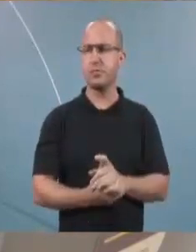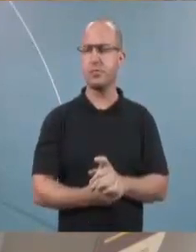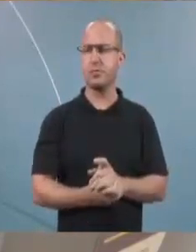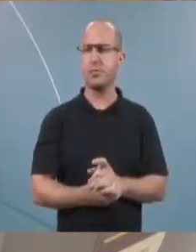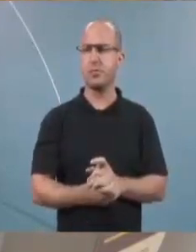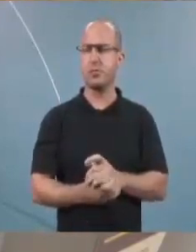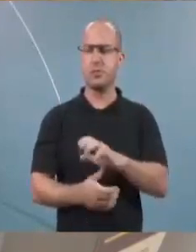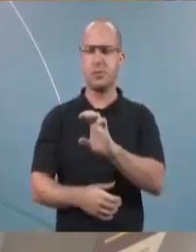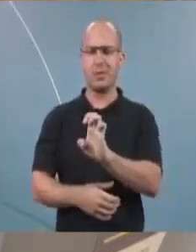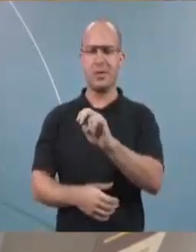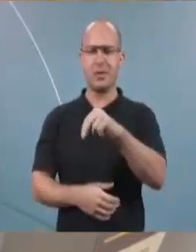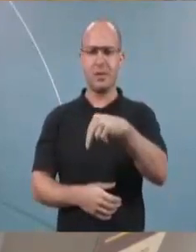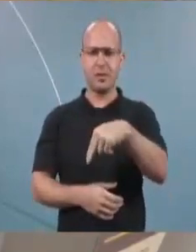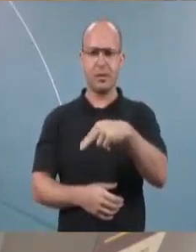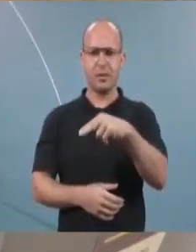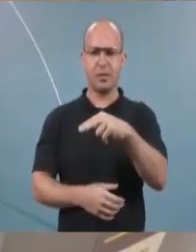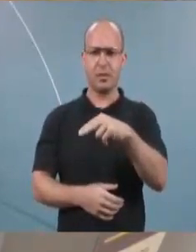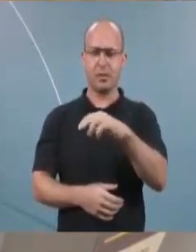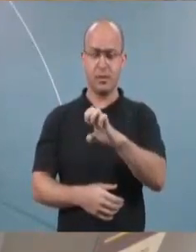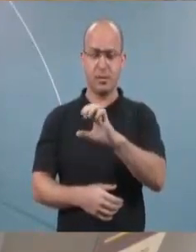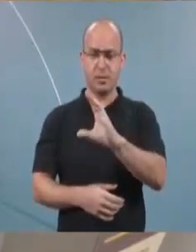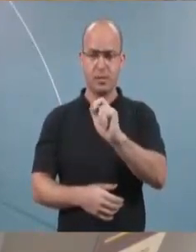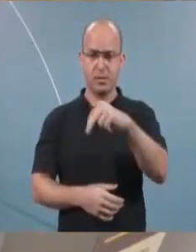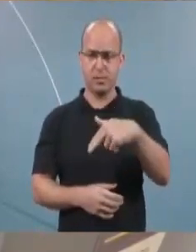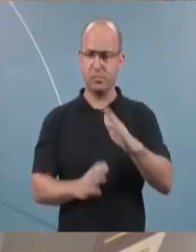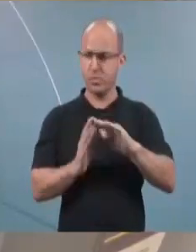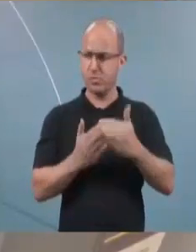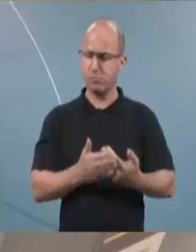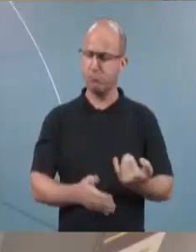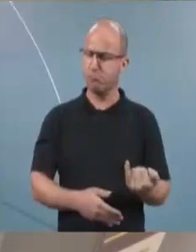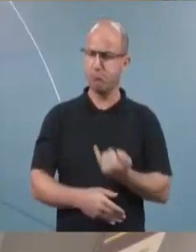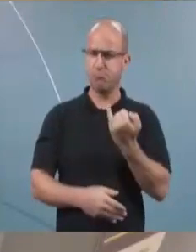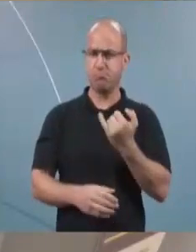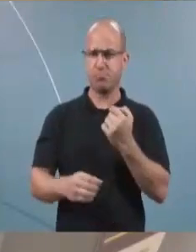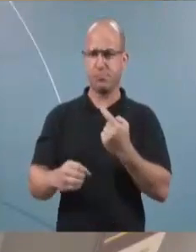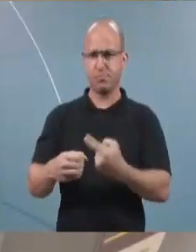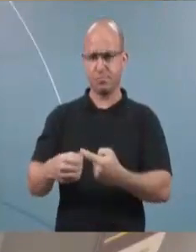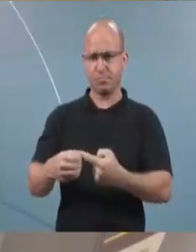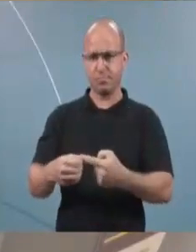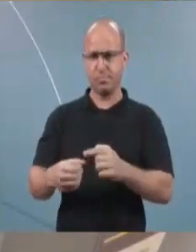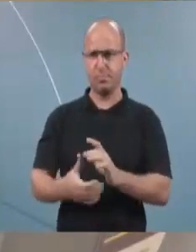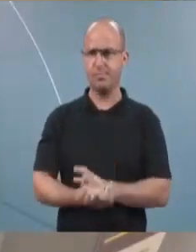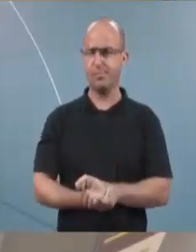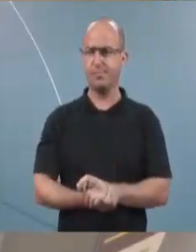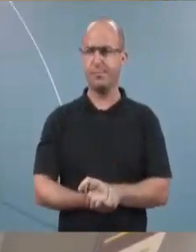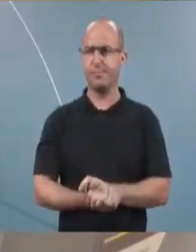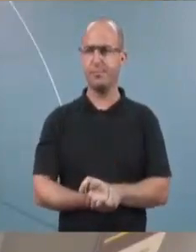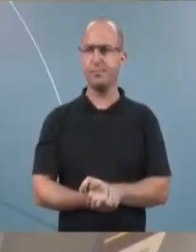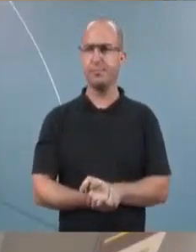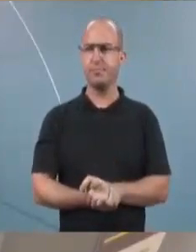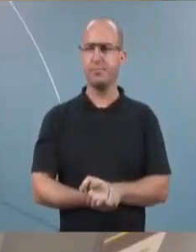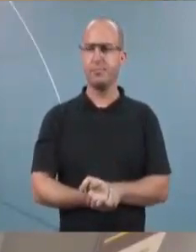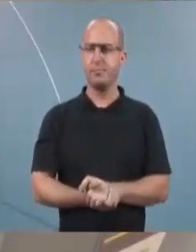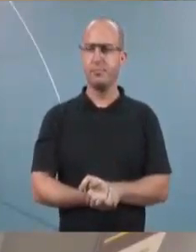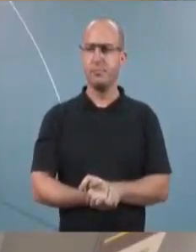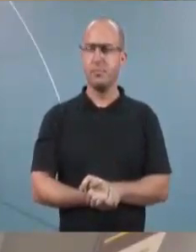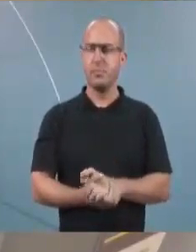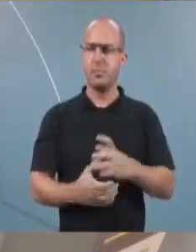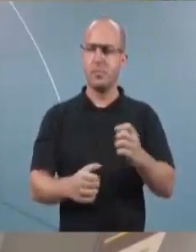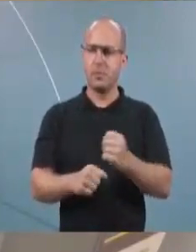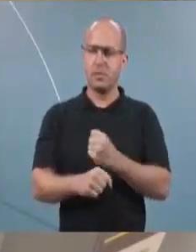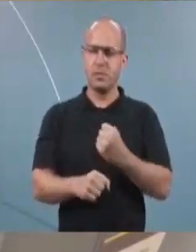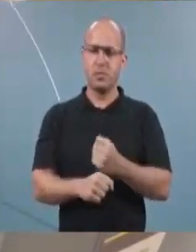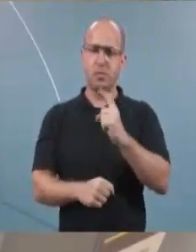da ecan uma escola extremamente importante do município colegas deputados uma obra de